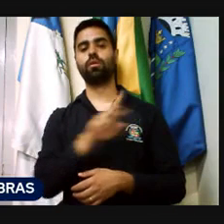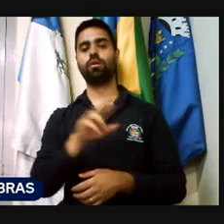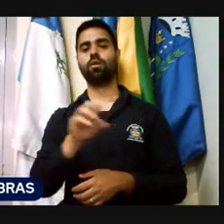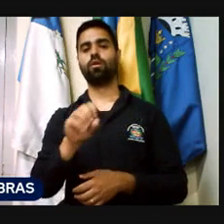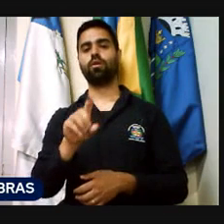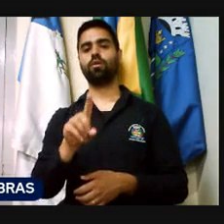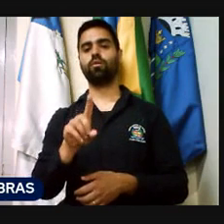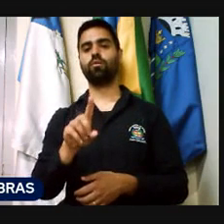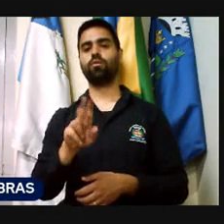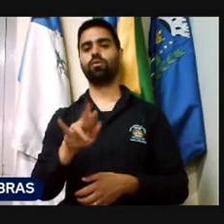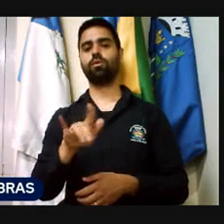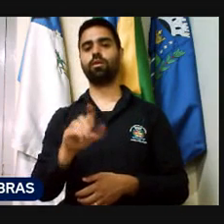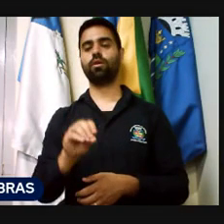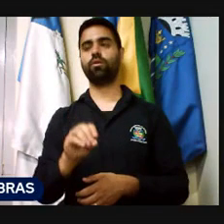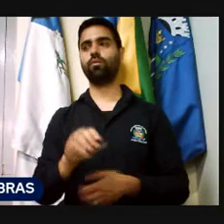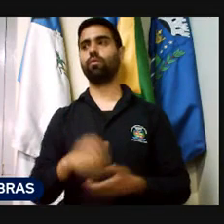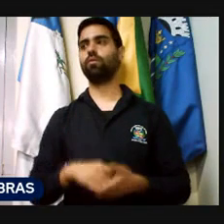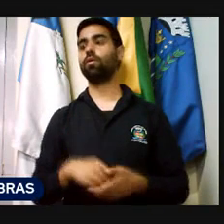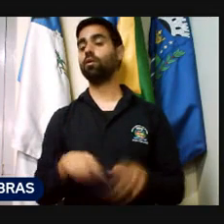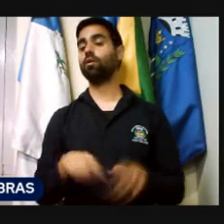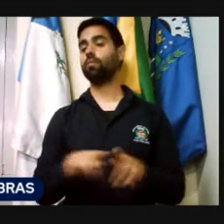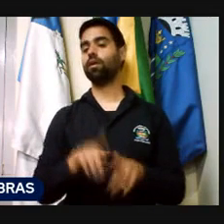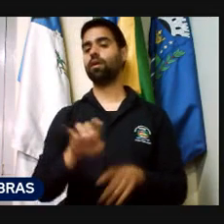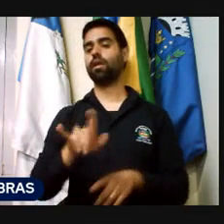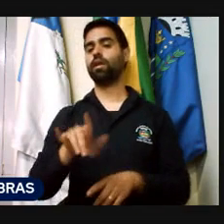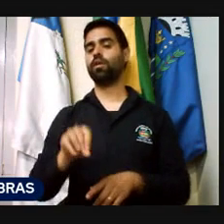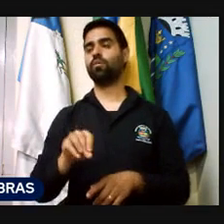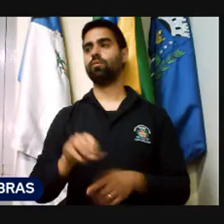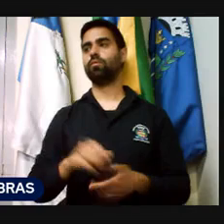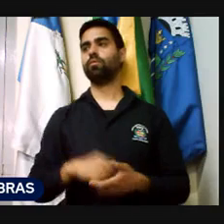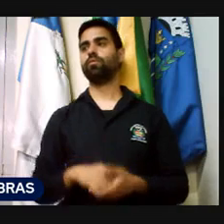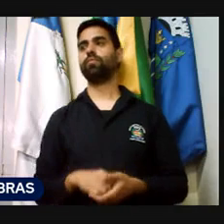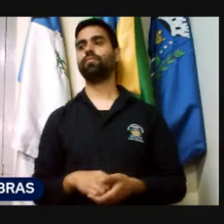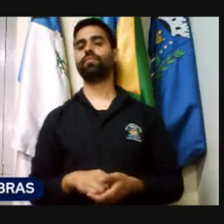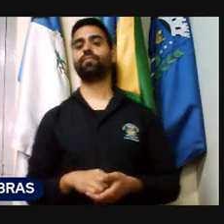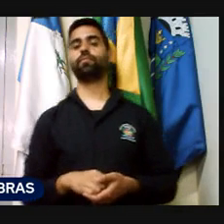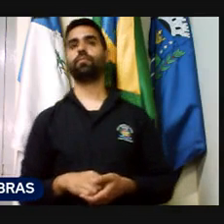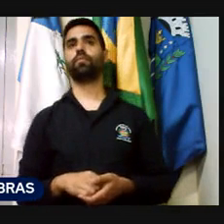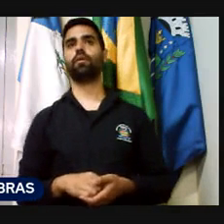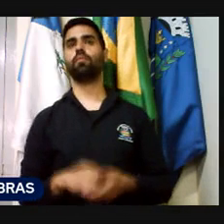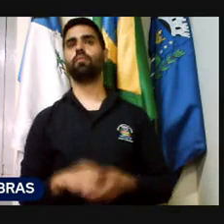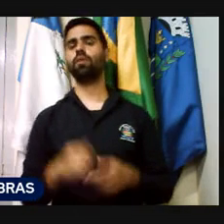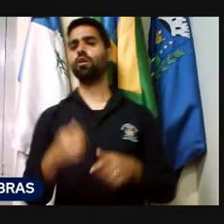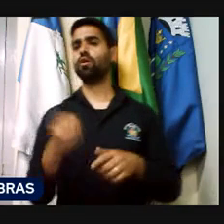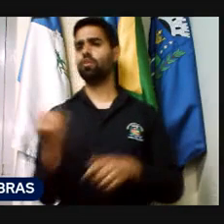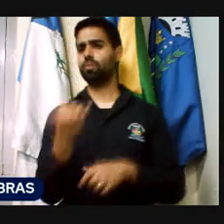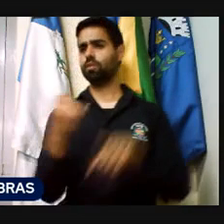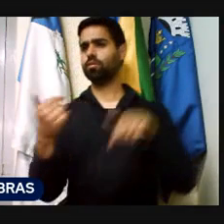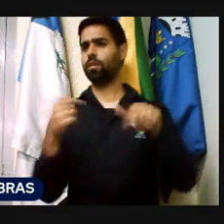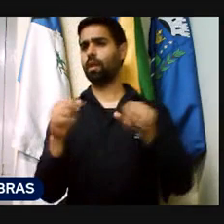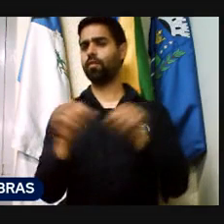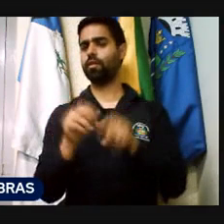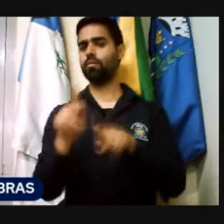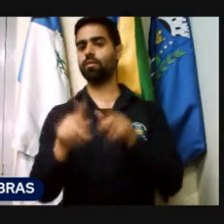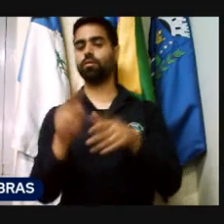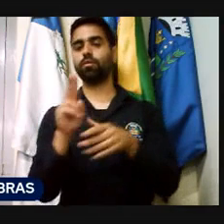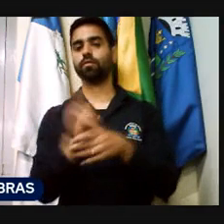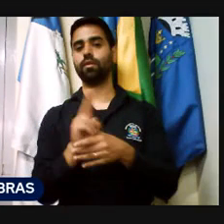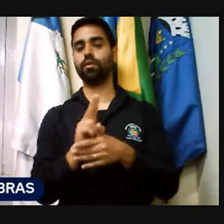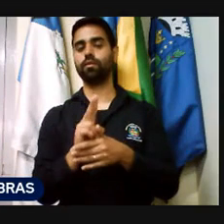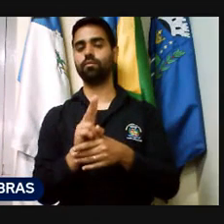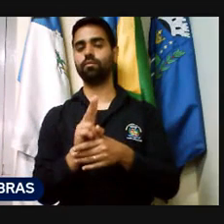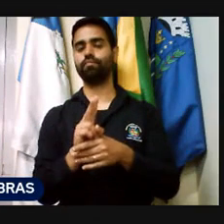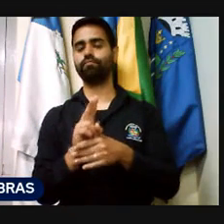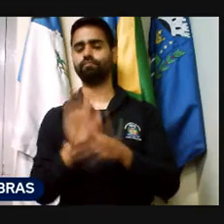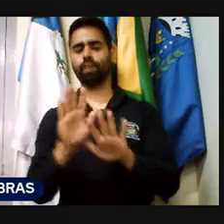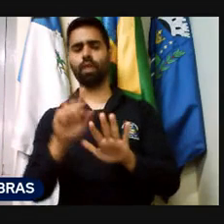Araújo, Rembinski e M. Machado, segundo sargento Lúcio, pelo relevante serviço prestado à população valenciana. Após